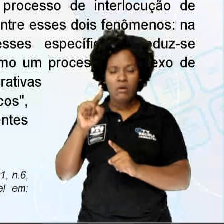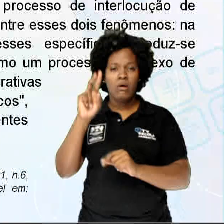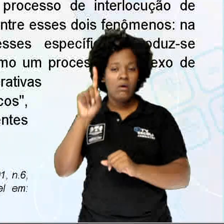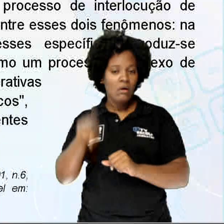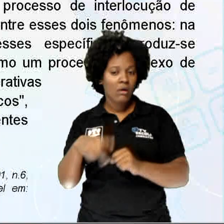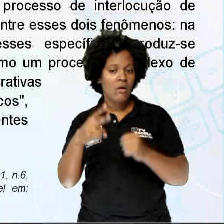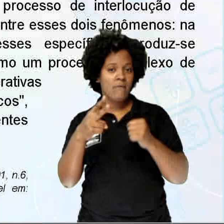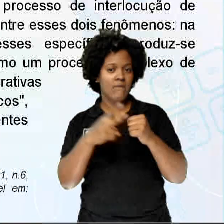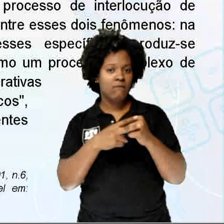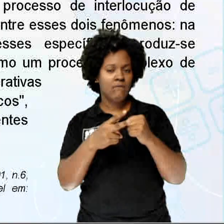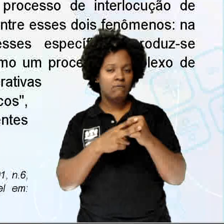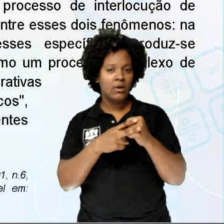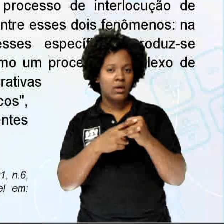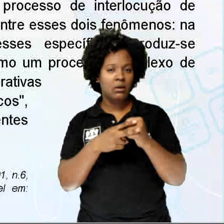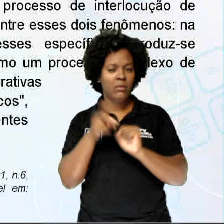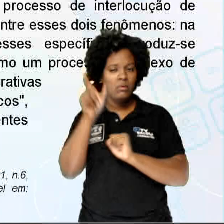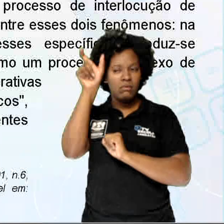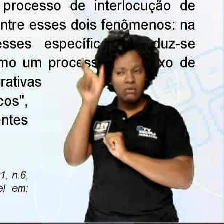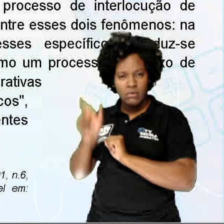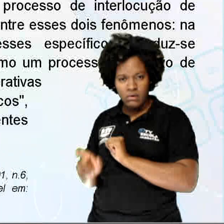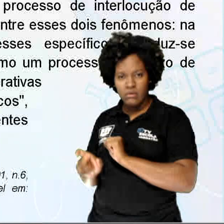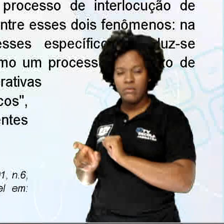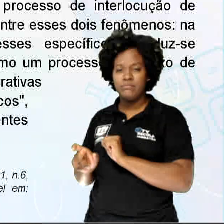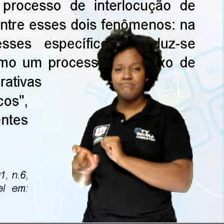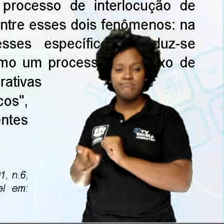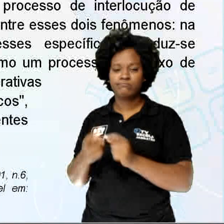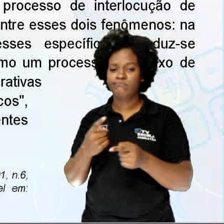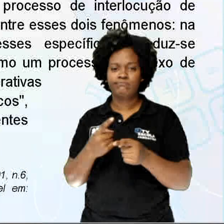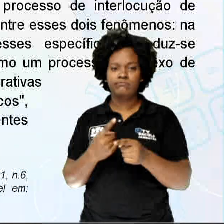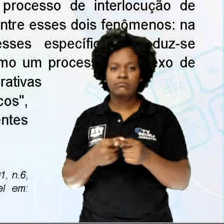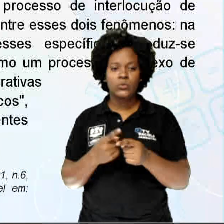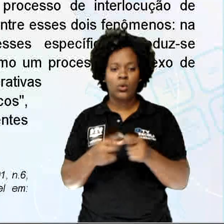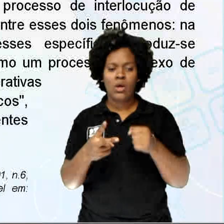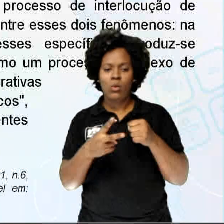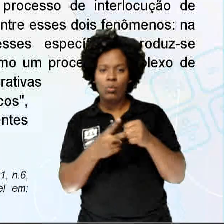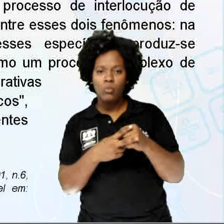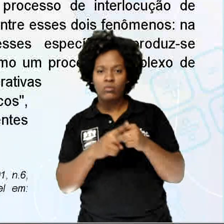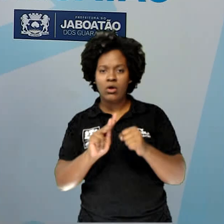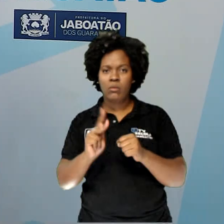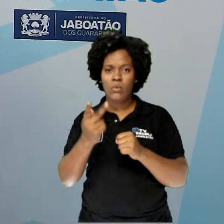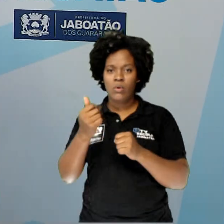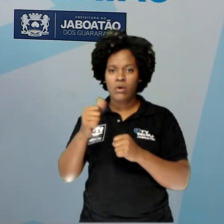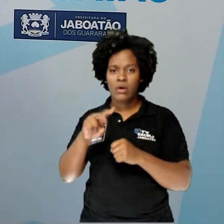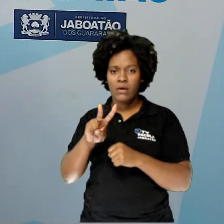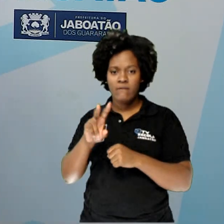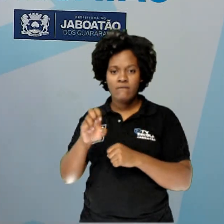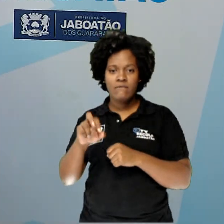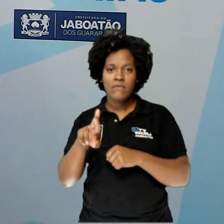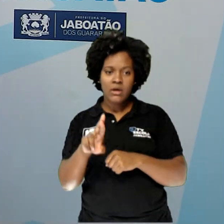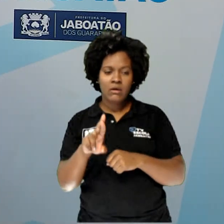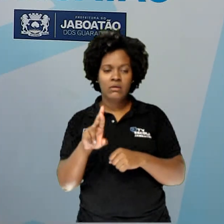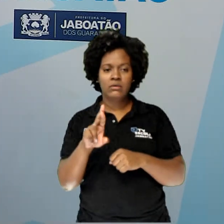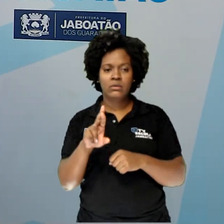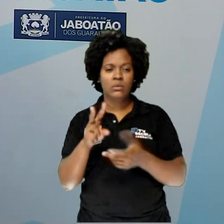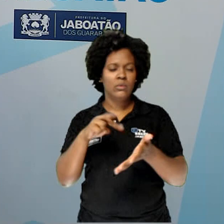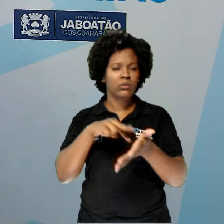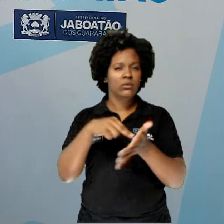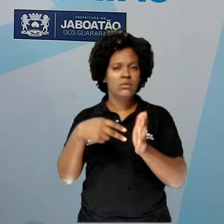verbo impessoal, porque o verbo haver, com o sentido de existir, ele é chamado de verbo